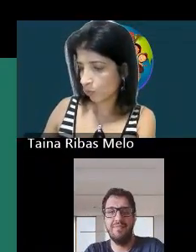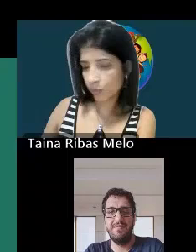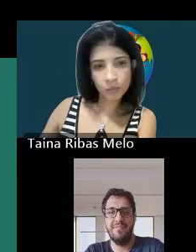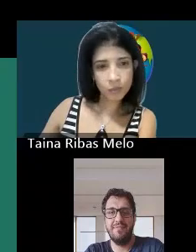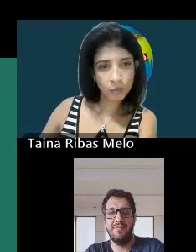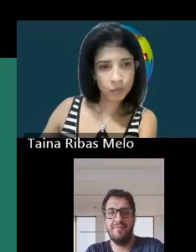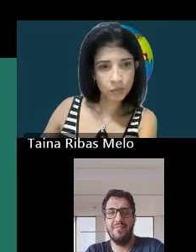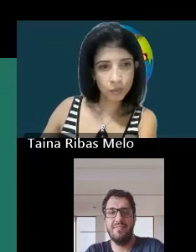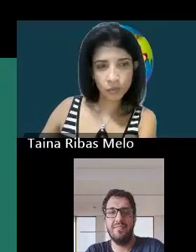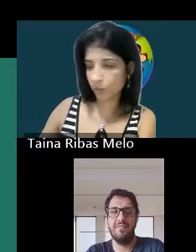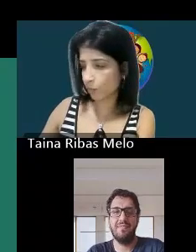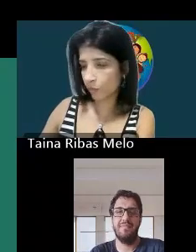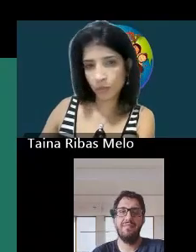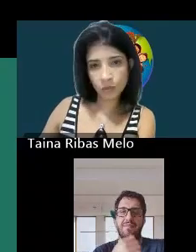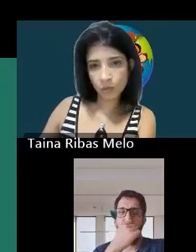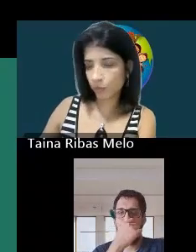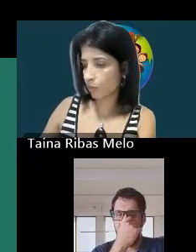só colocar assim.